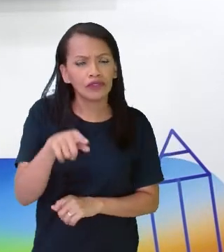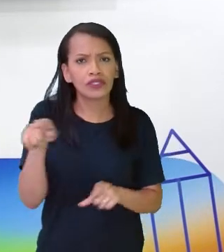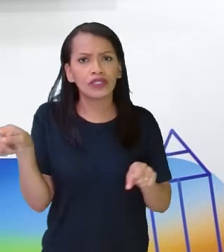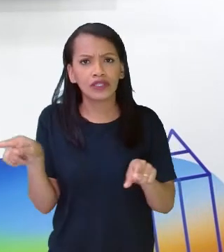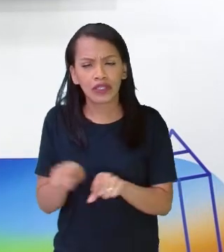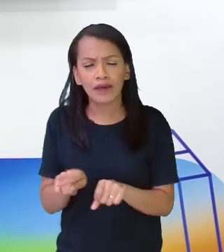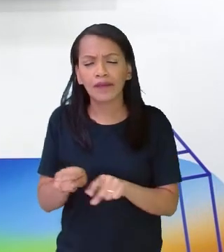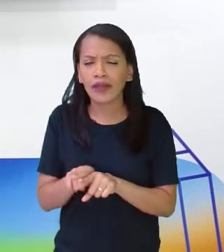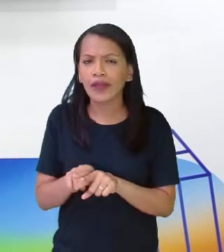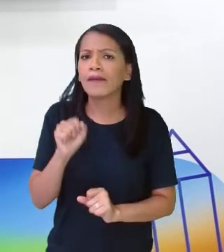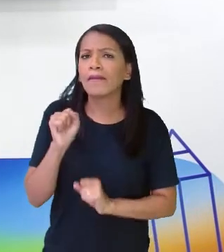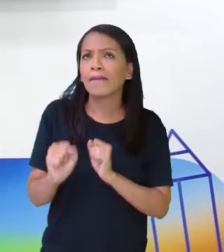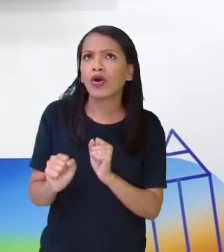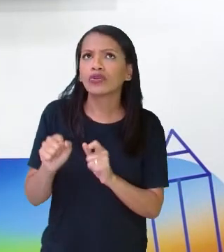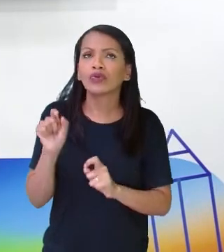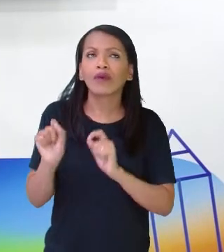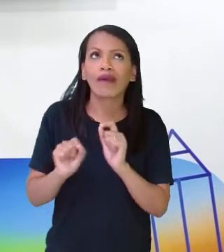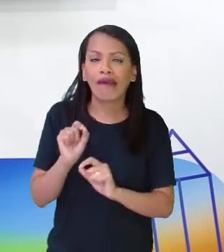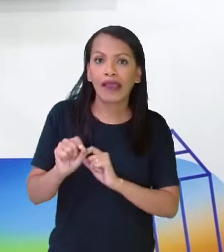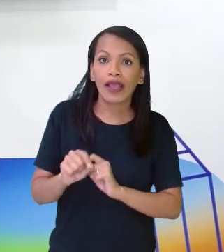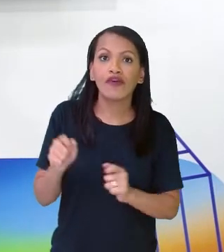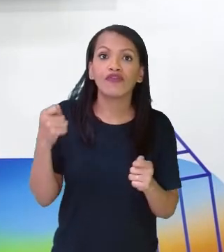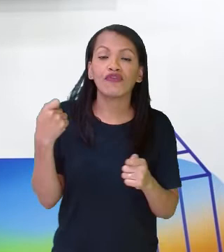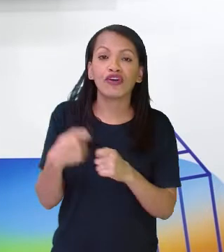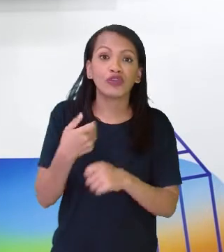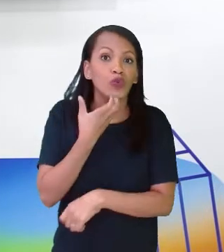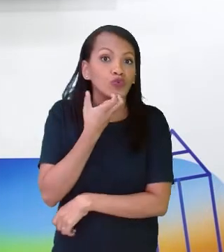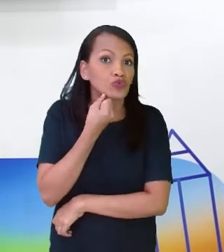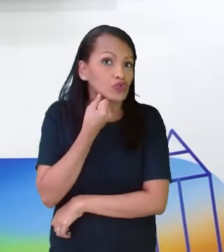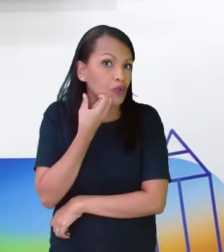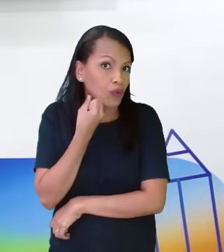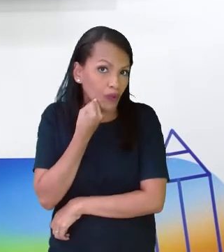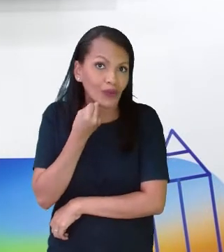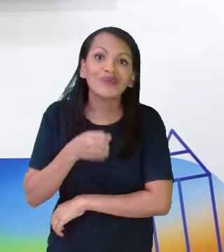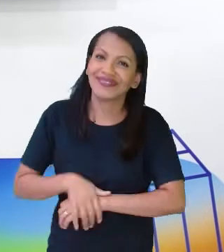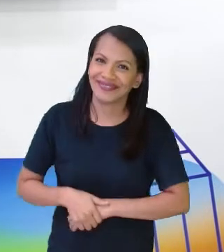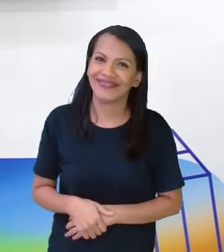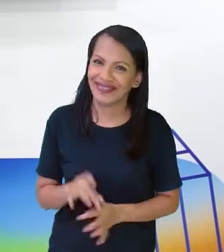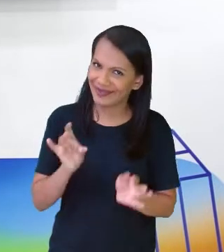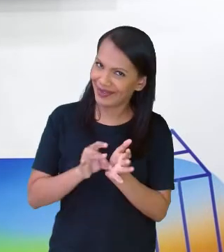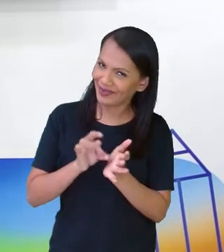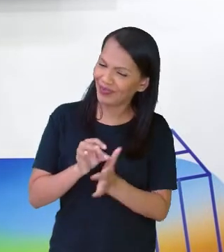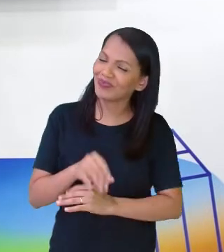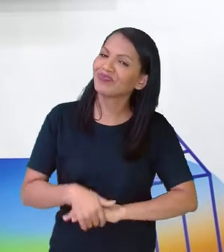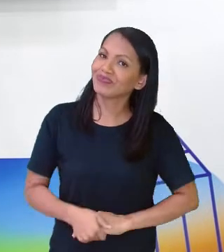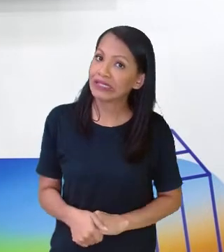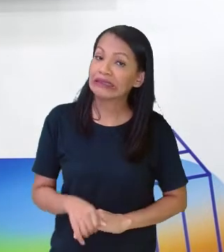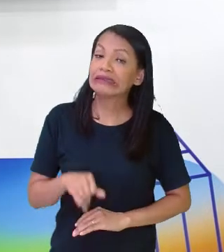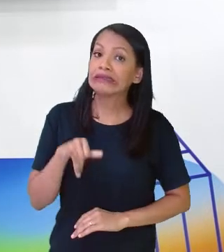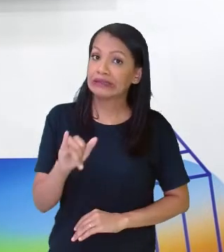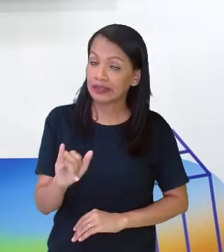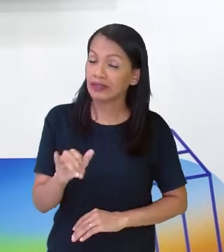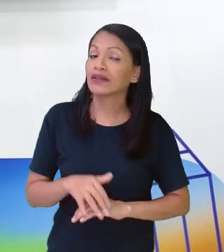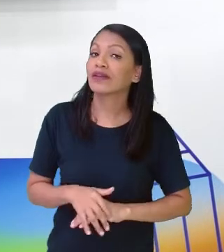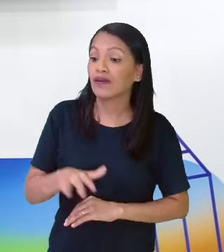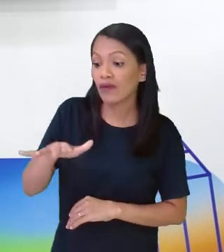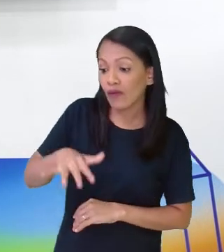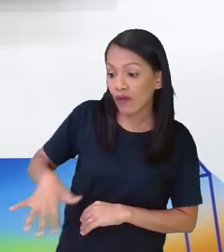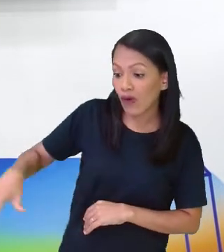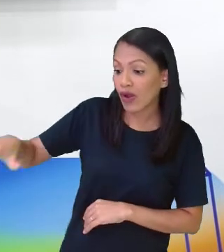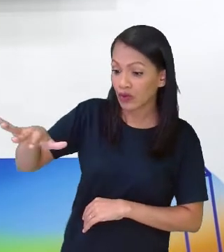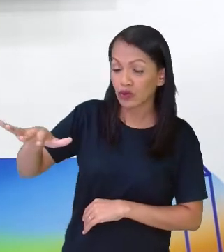poderia também utilizar essa laranja aí para fazer um suco. Isso se a gente mora num ambiente,